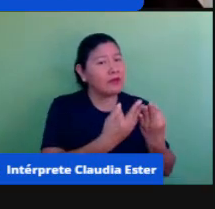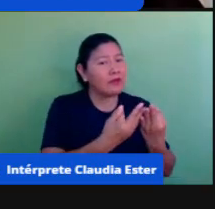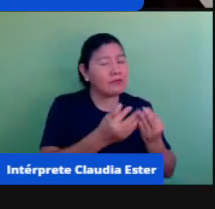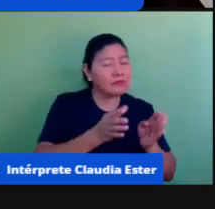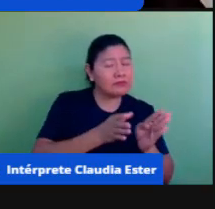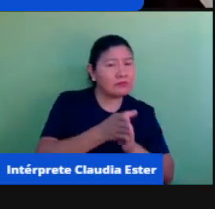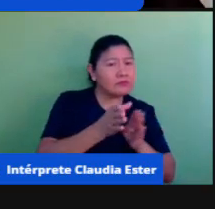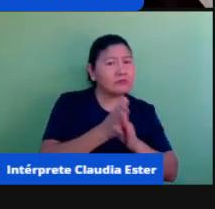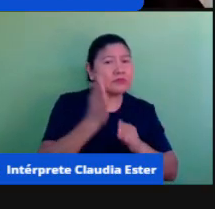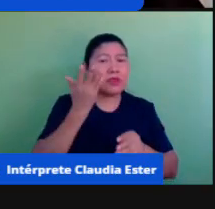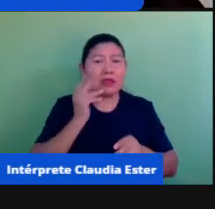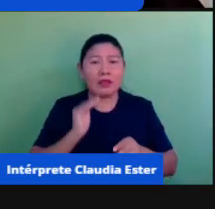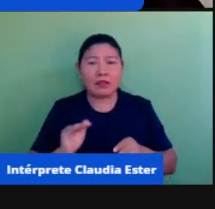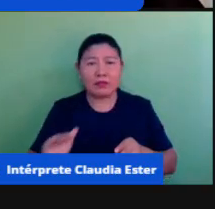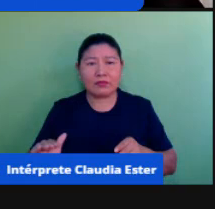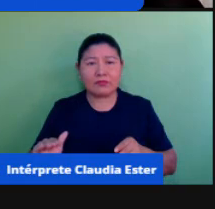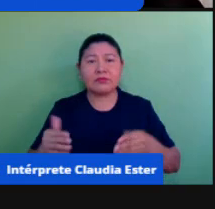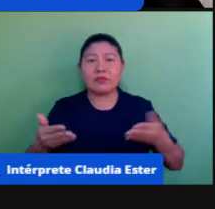né?